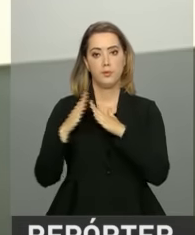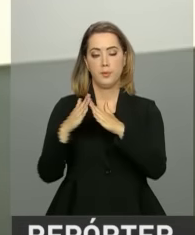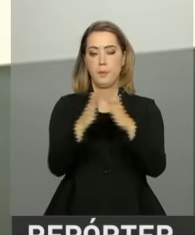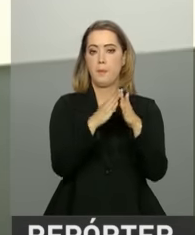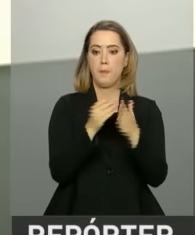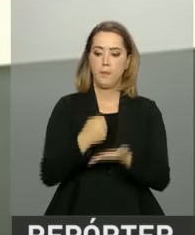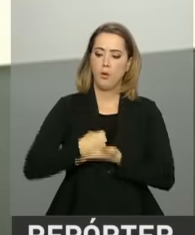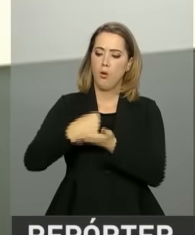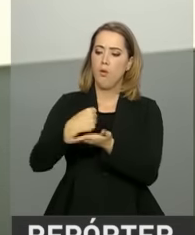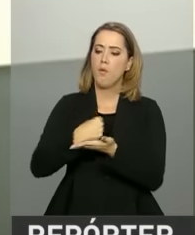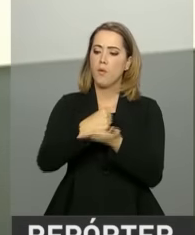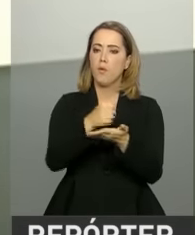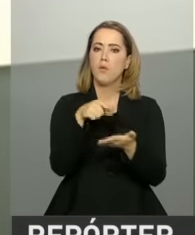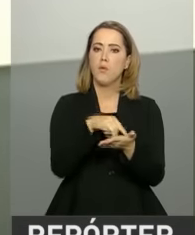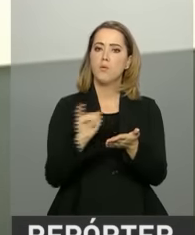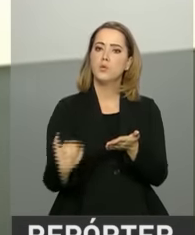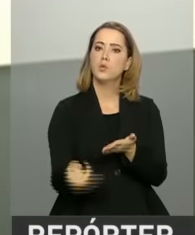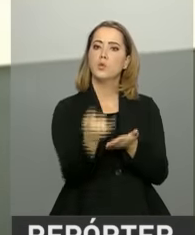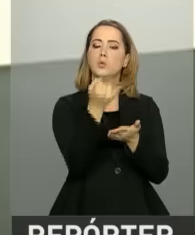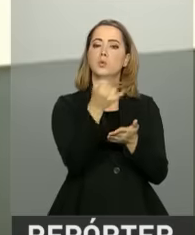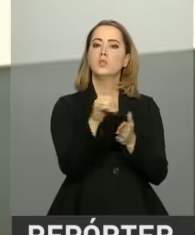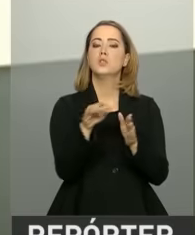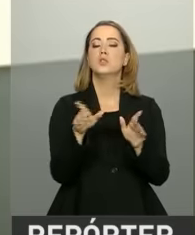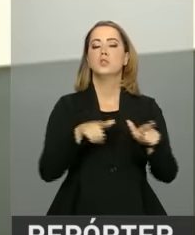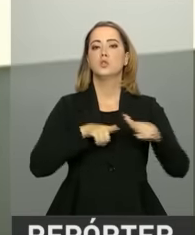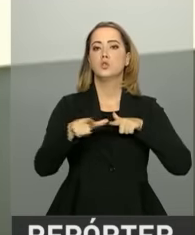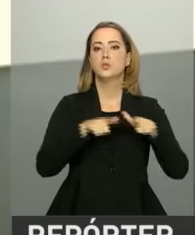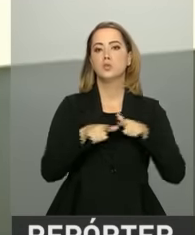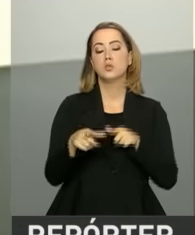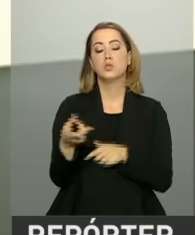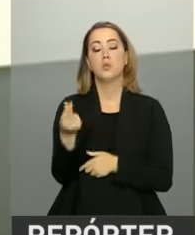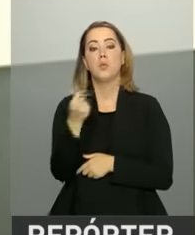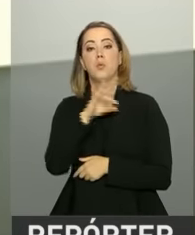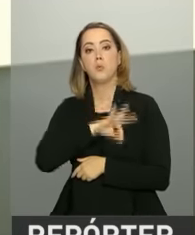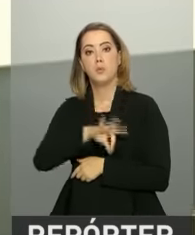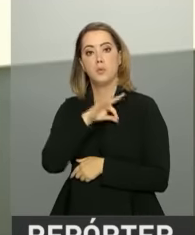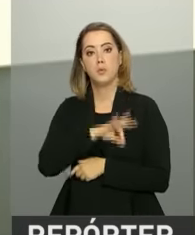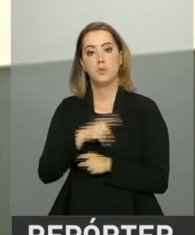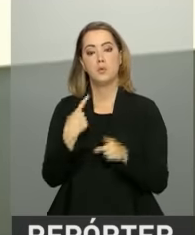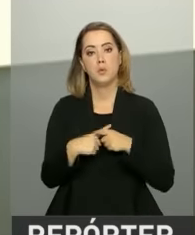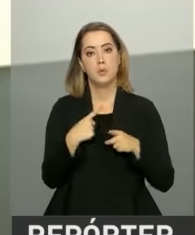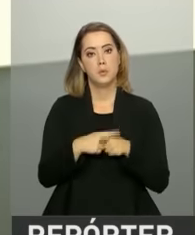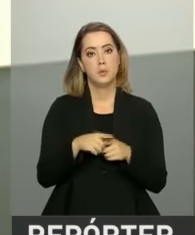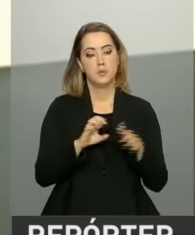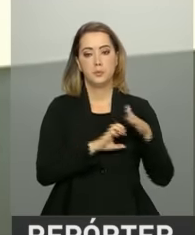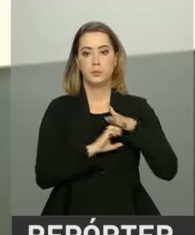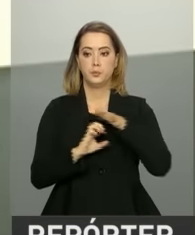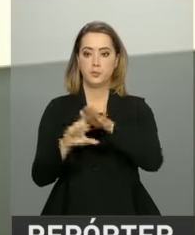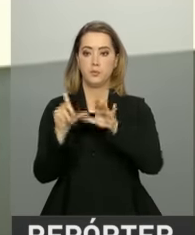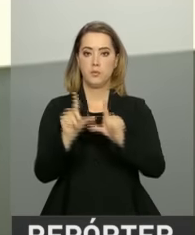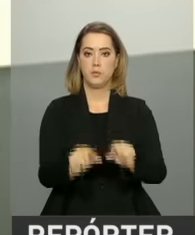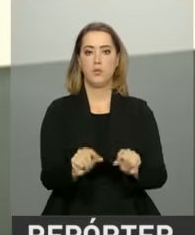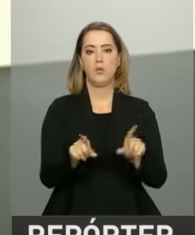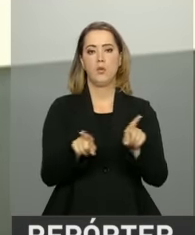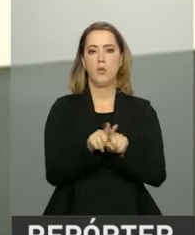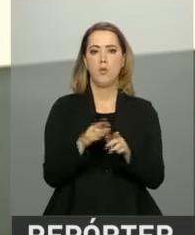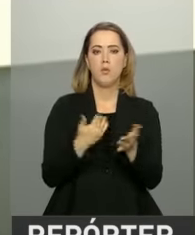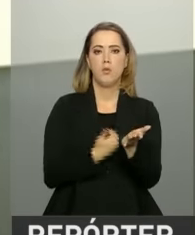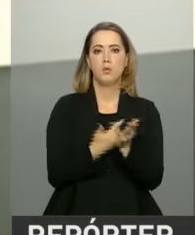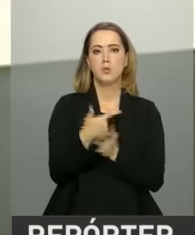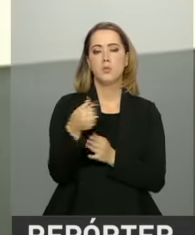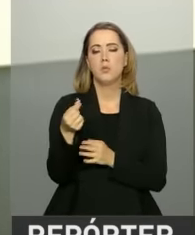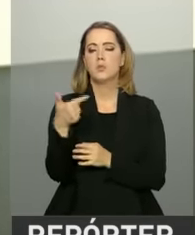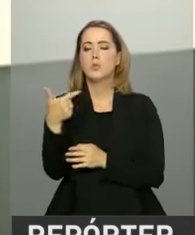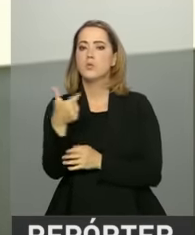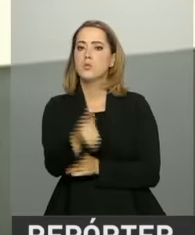essas oportunidades, não só de emprego, mas também de geração de renda para o pequeno microempresário aqui na região. Desde 2012 a gente